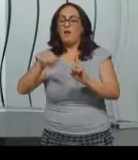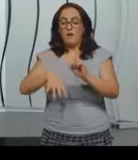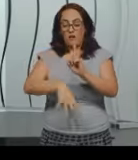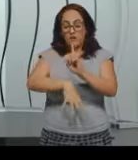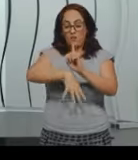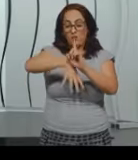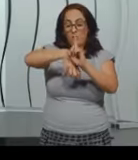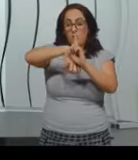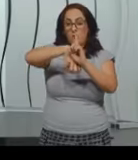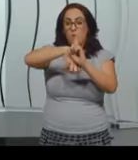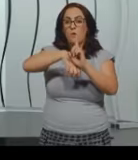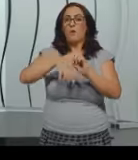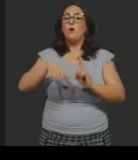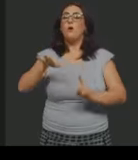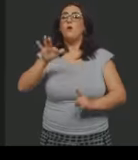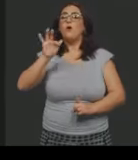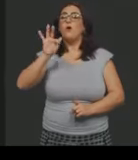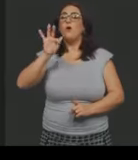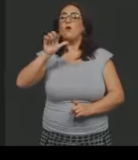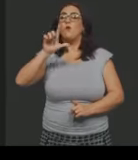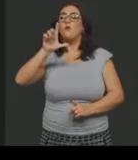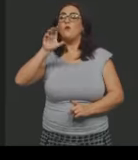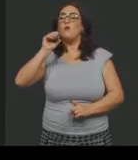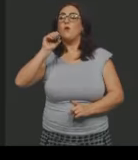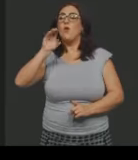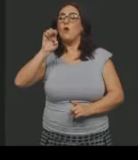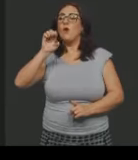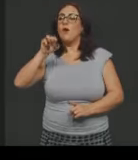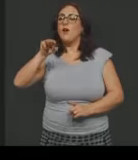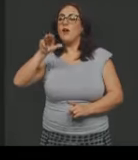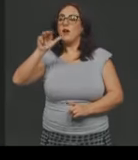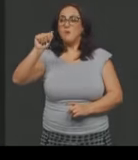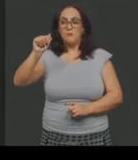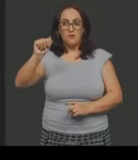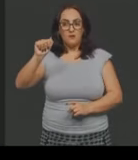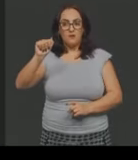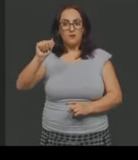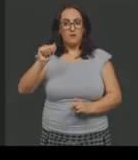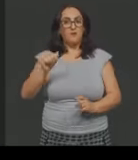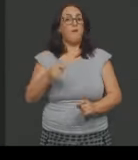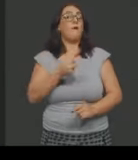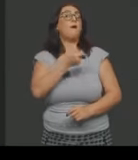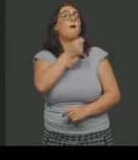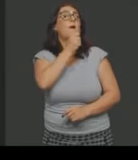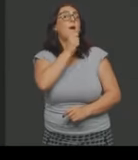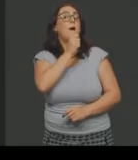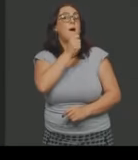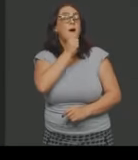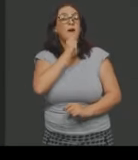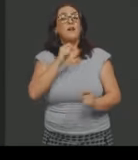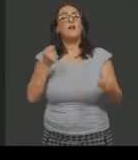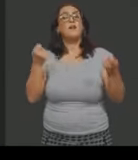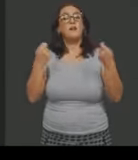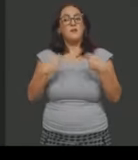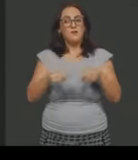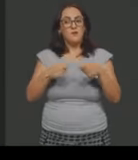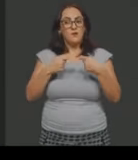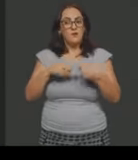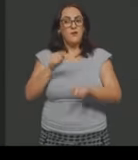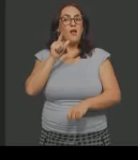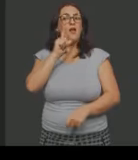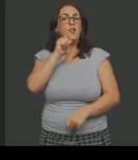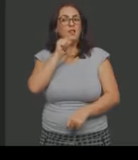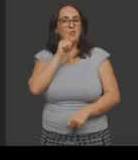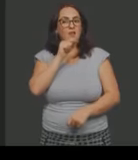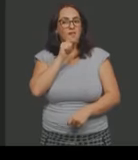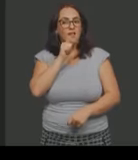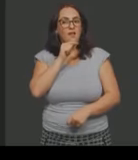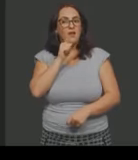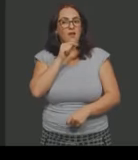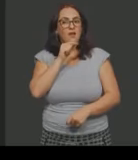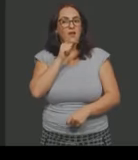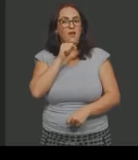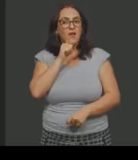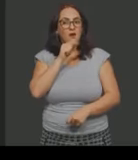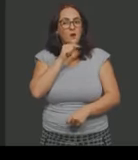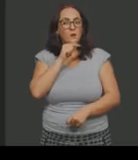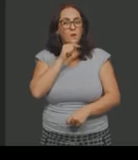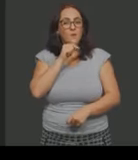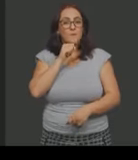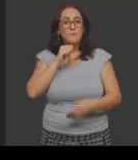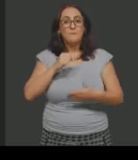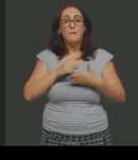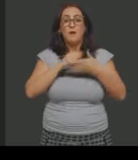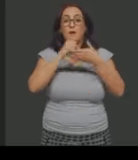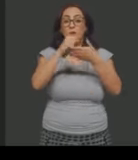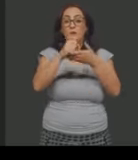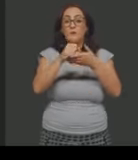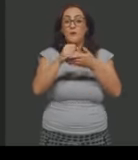Elas ainda vão necessitar da água para a reprodução, igual a gente vai ver, mas ao mesmo tempo, elas vão possuir